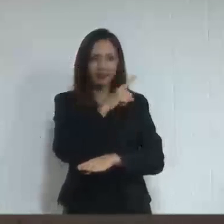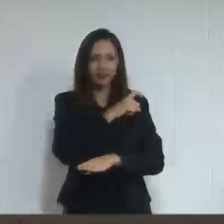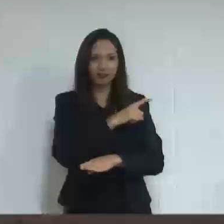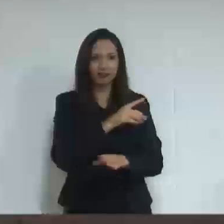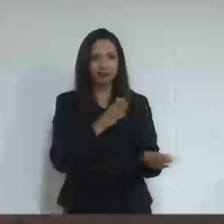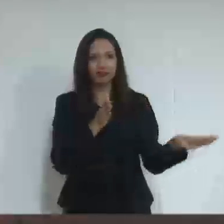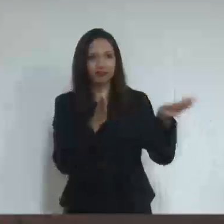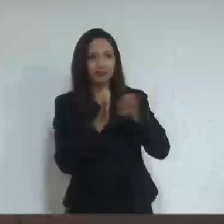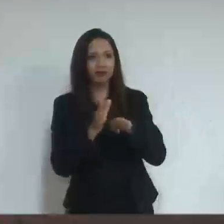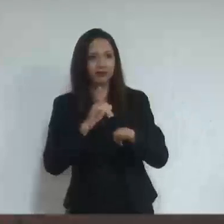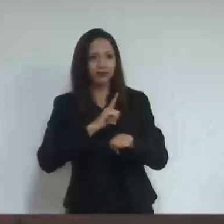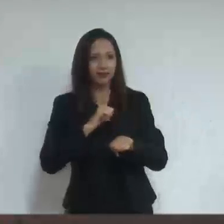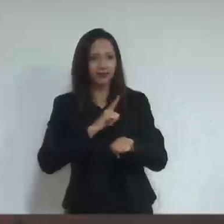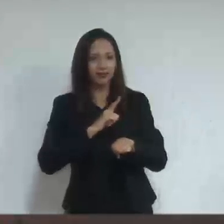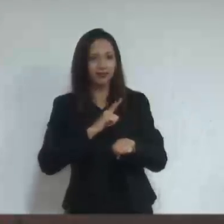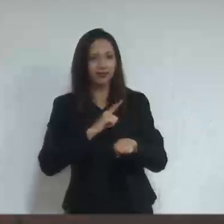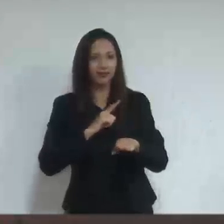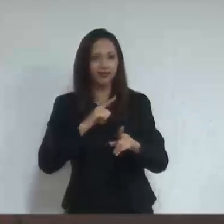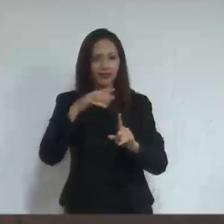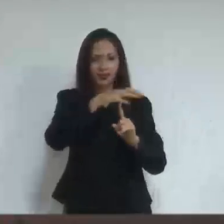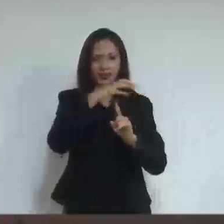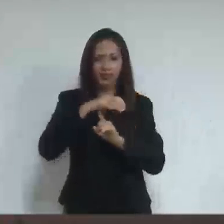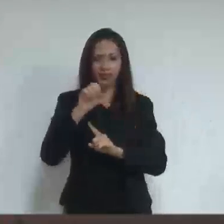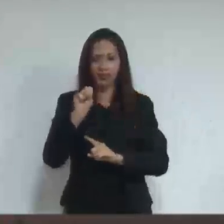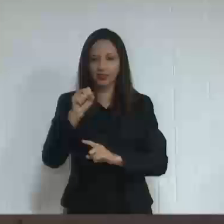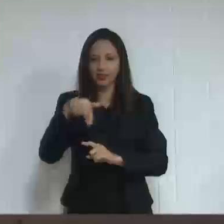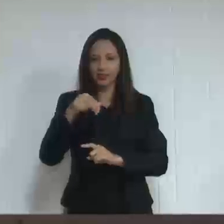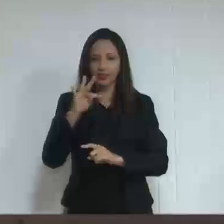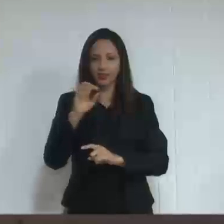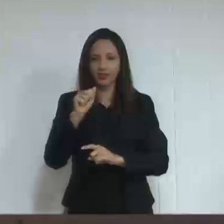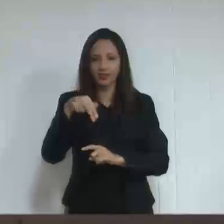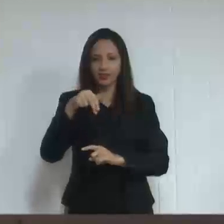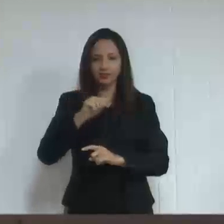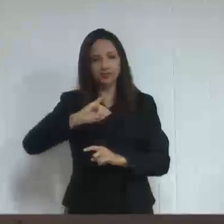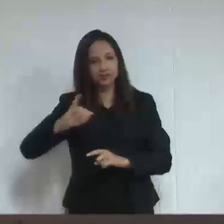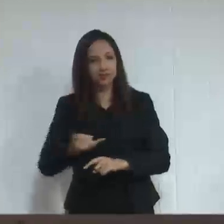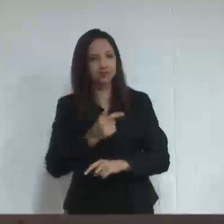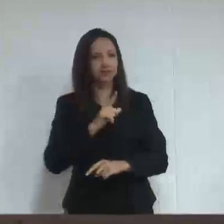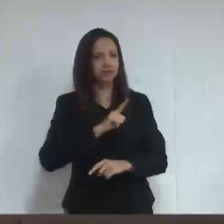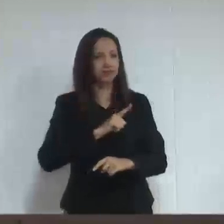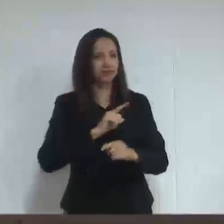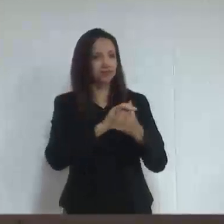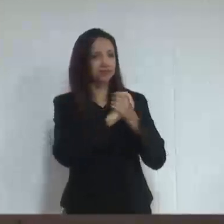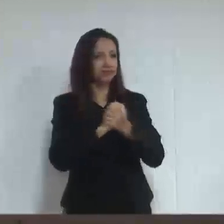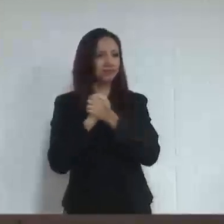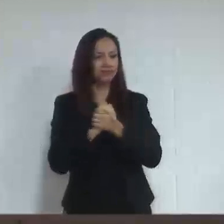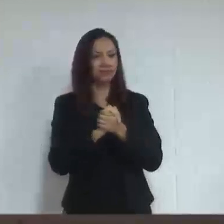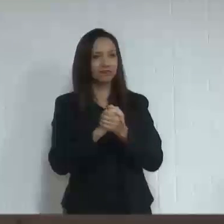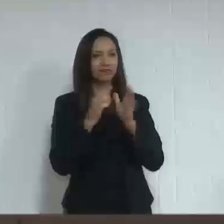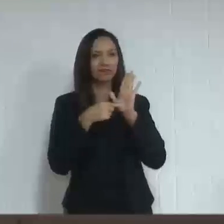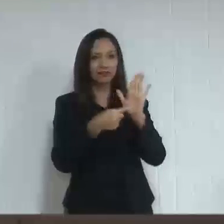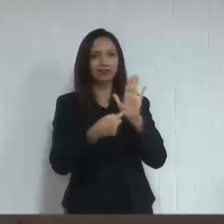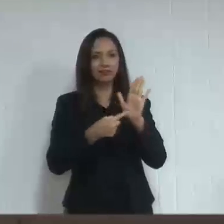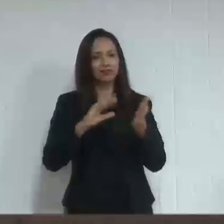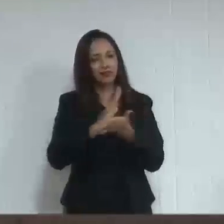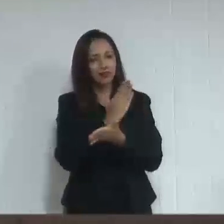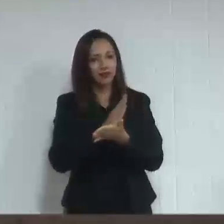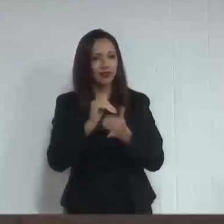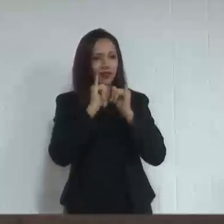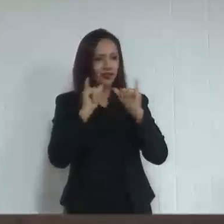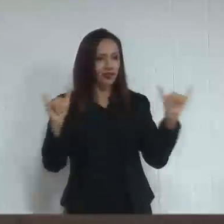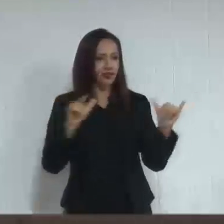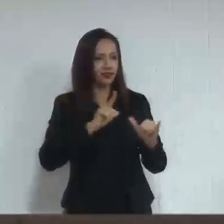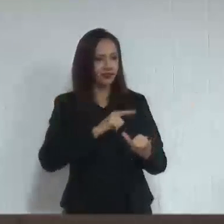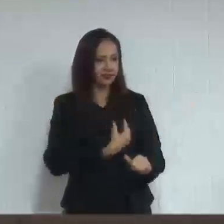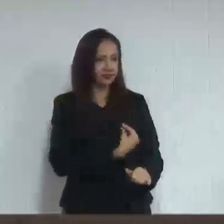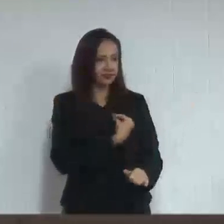aqui da Praça Santana. Então, muito proveitoso, parabéns pela manifestação. Eu já falei com alguns dos que